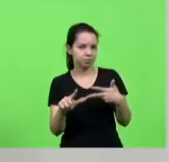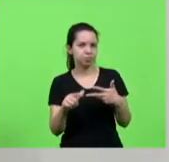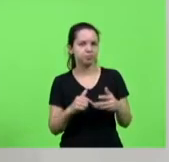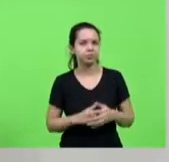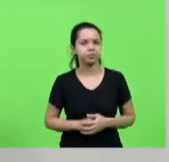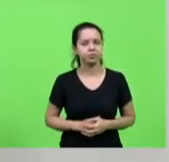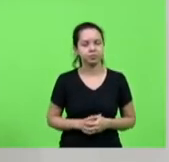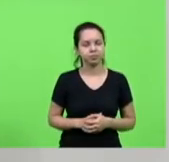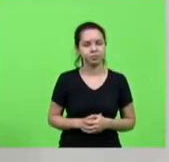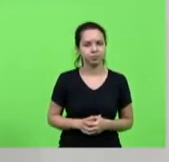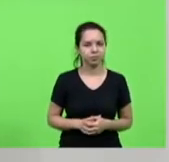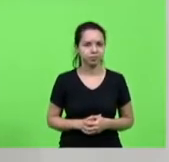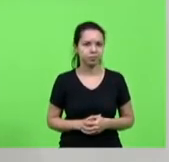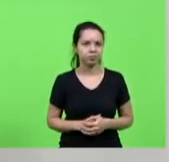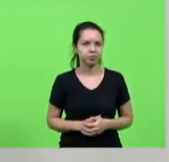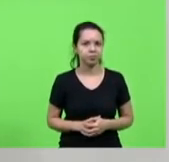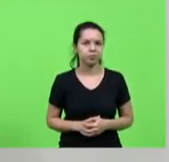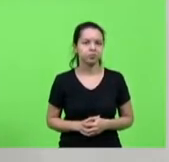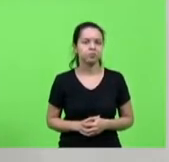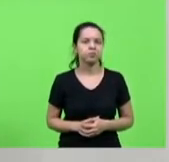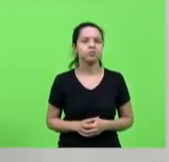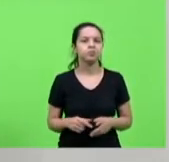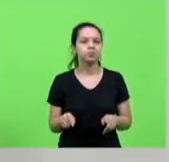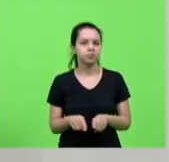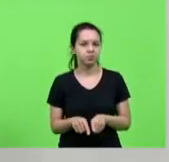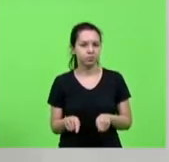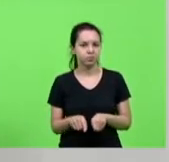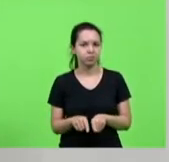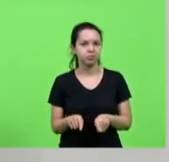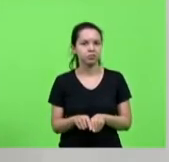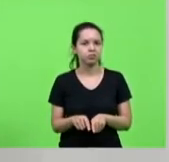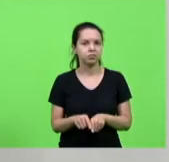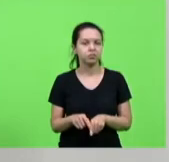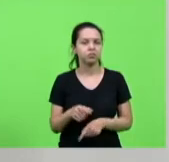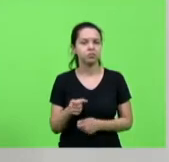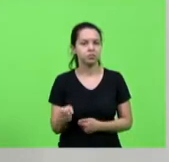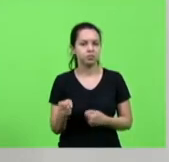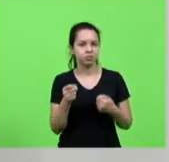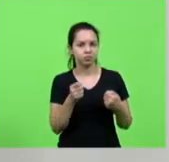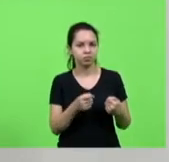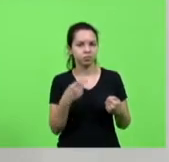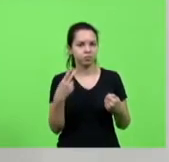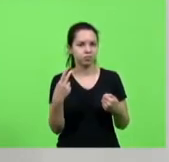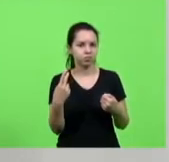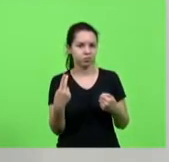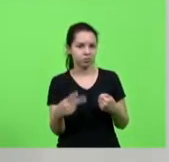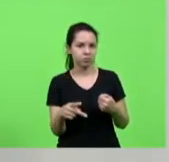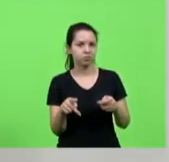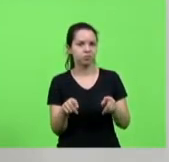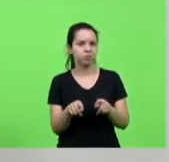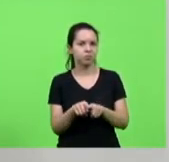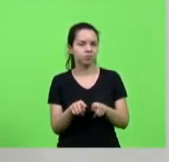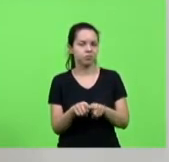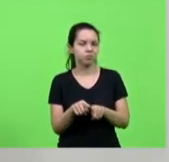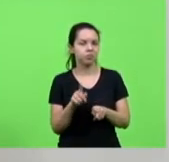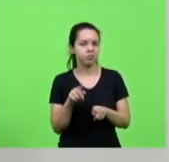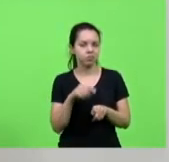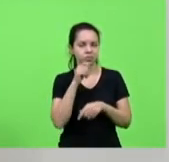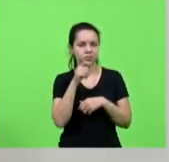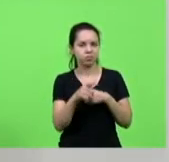é inerente e, assim, configurando expediente ilegítimo e ofensivo à